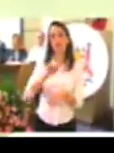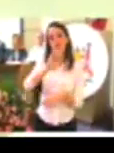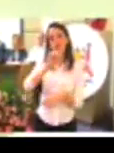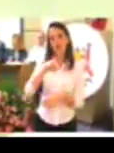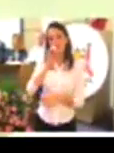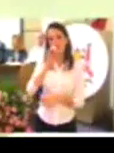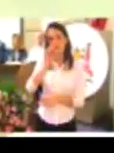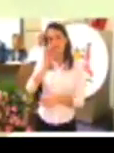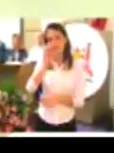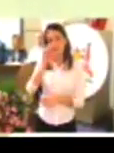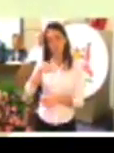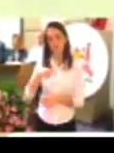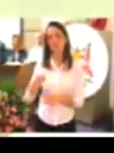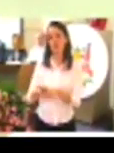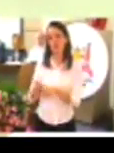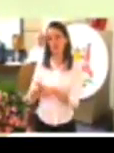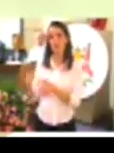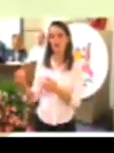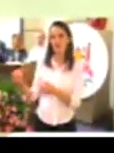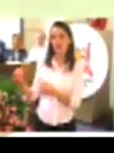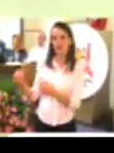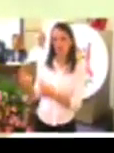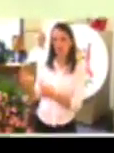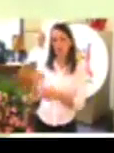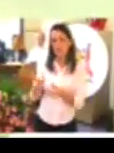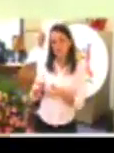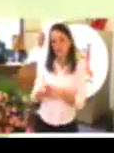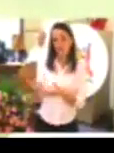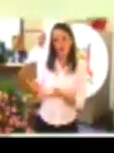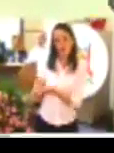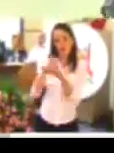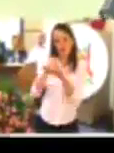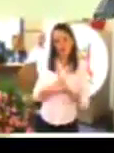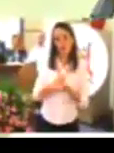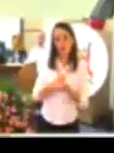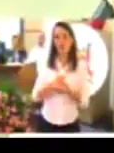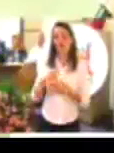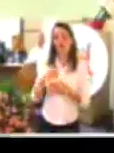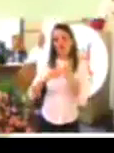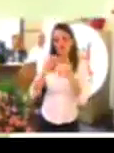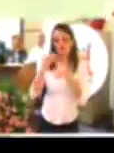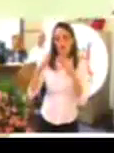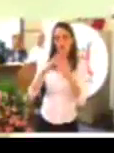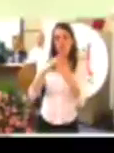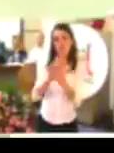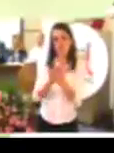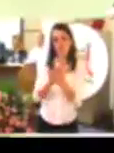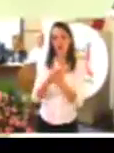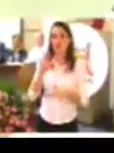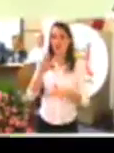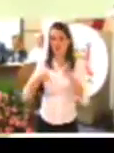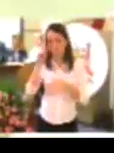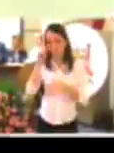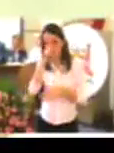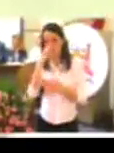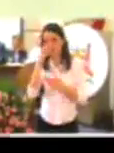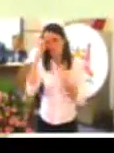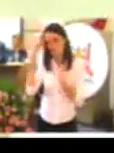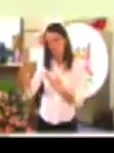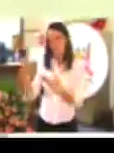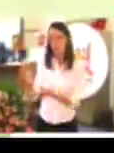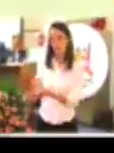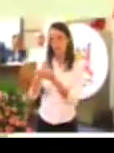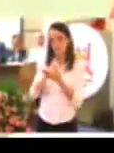Ney Ascari, outro incentivador da escola em Criciúma, que nos apoiou em todos os momentos, inclusive os mais difíceis.